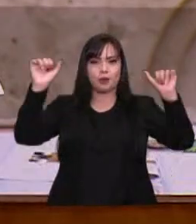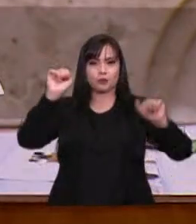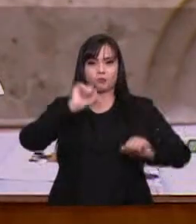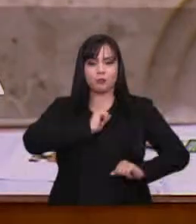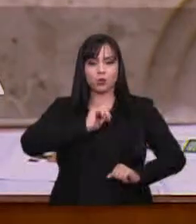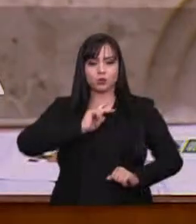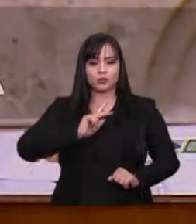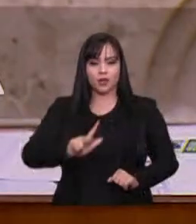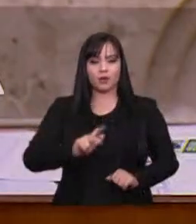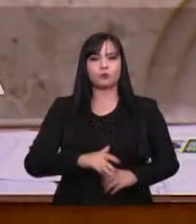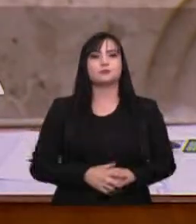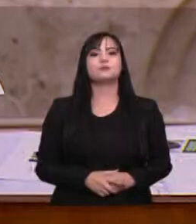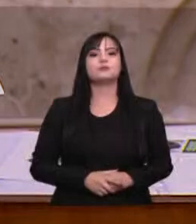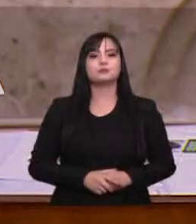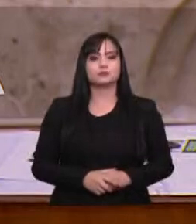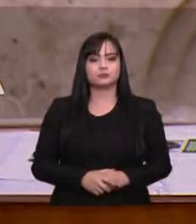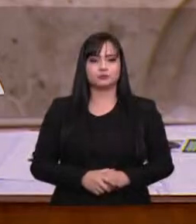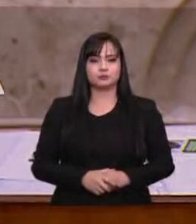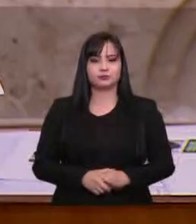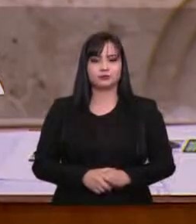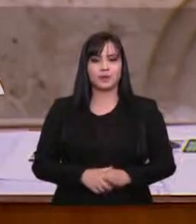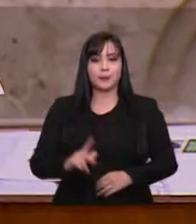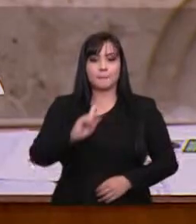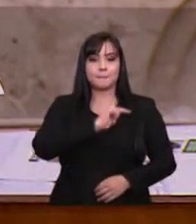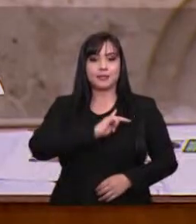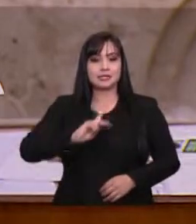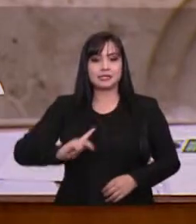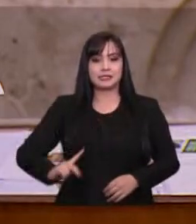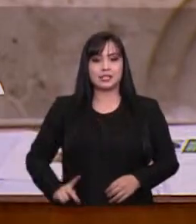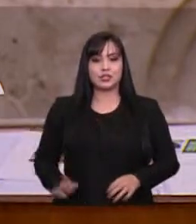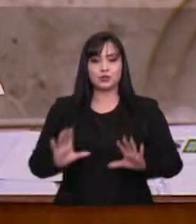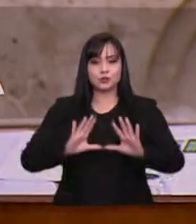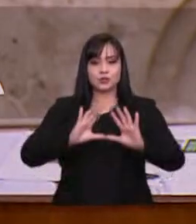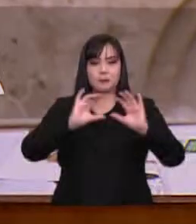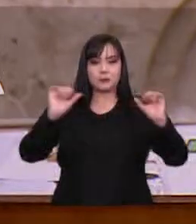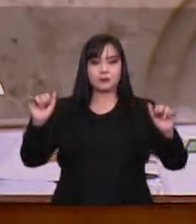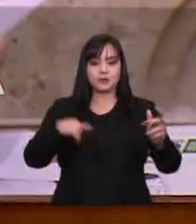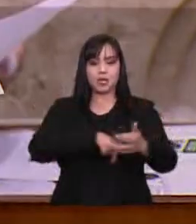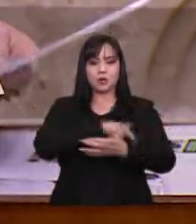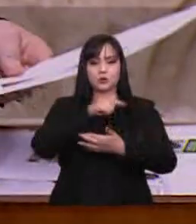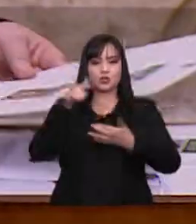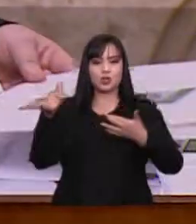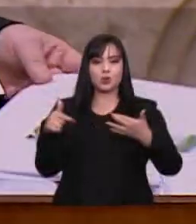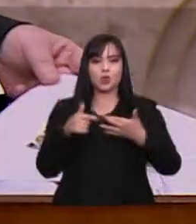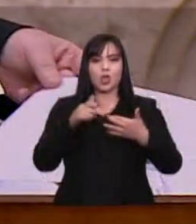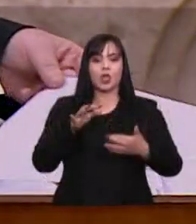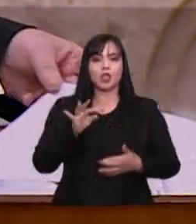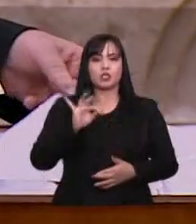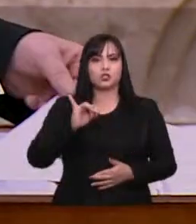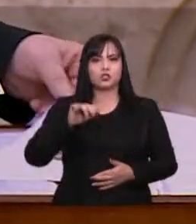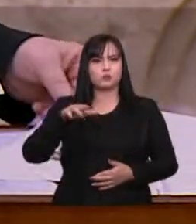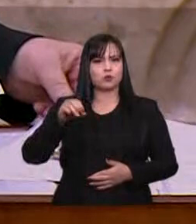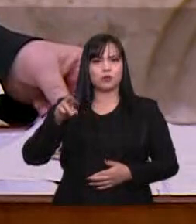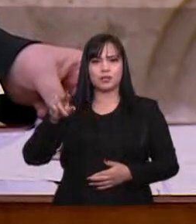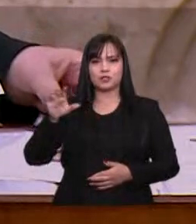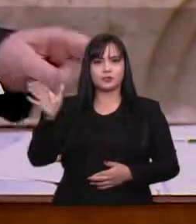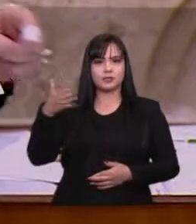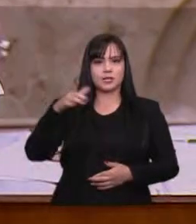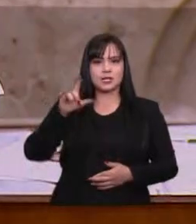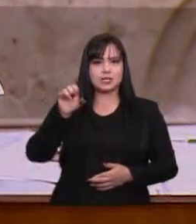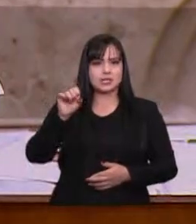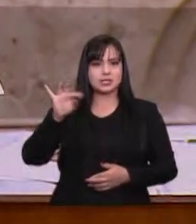Portugal com o presidente do Tribunal de recursos e